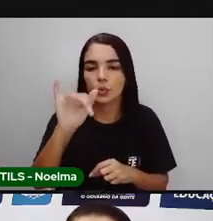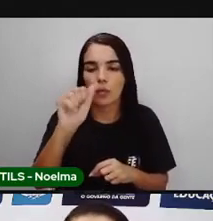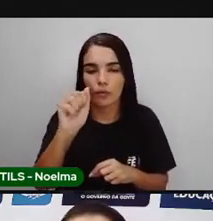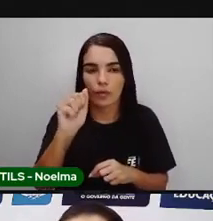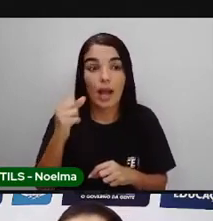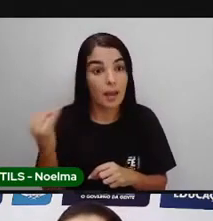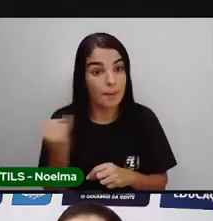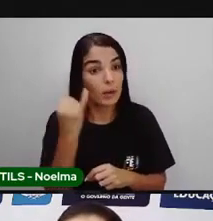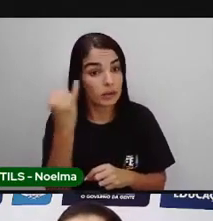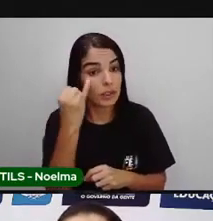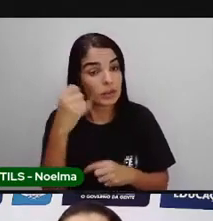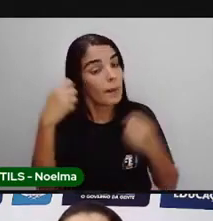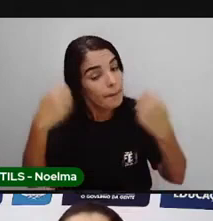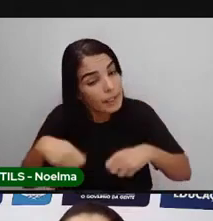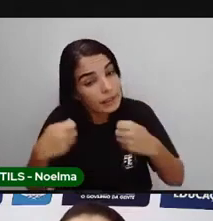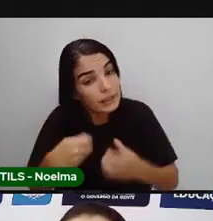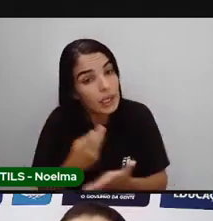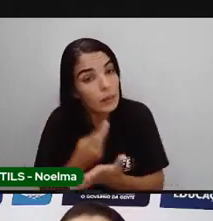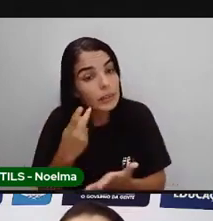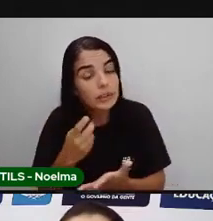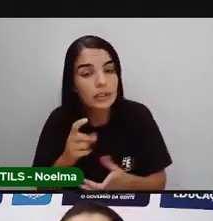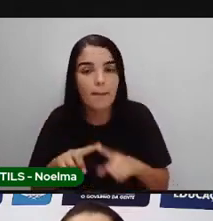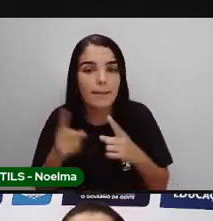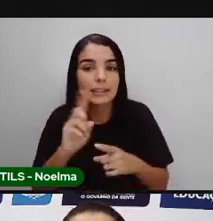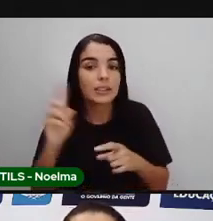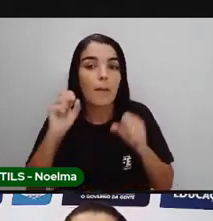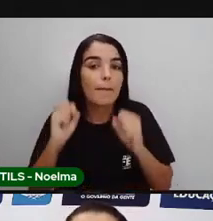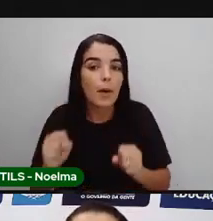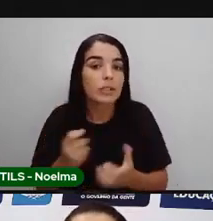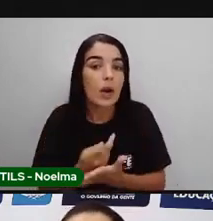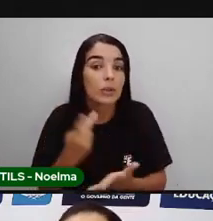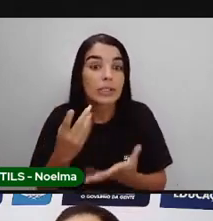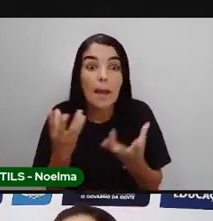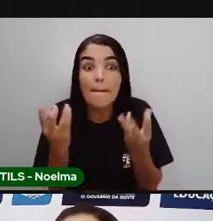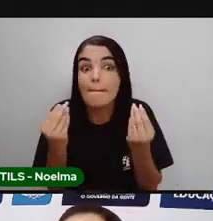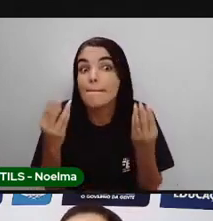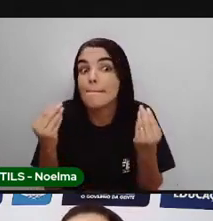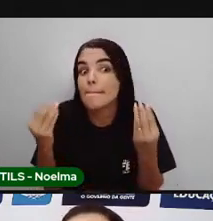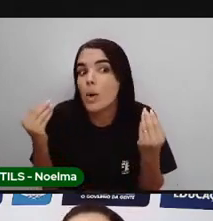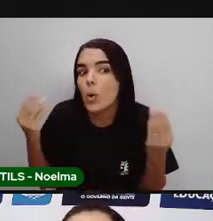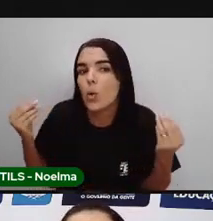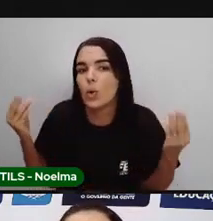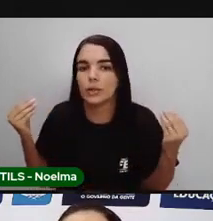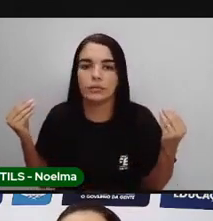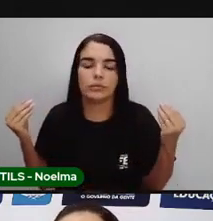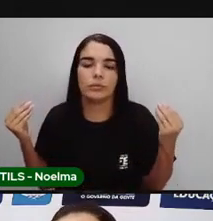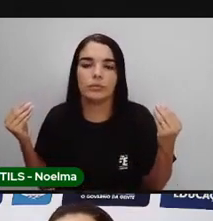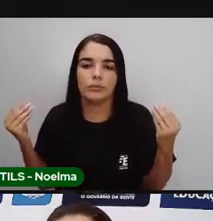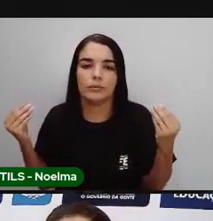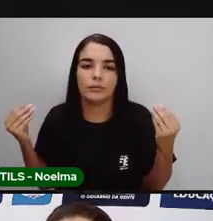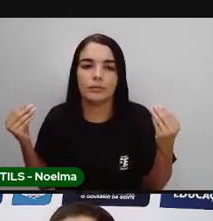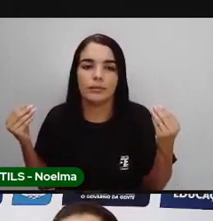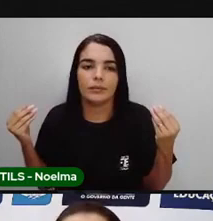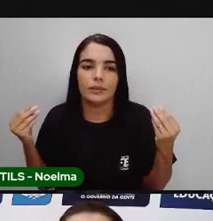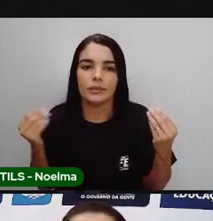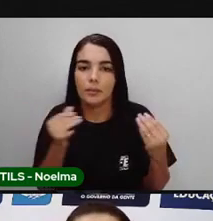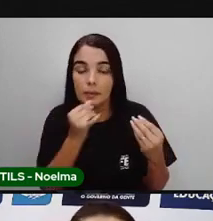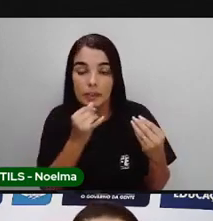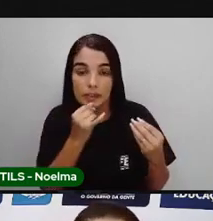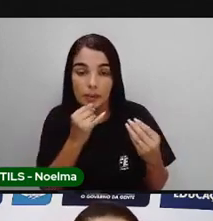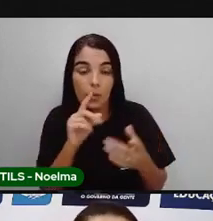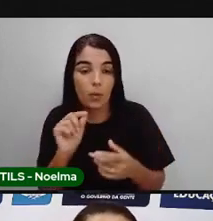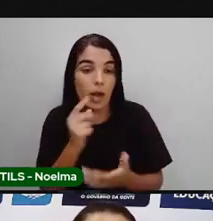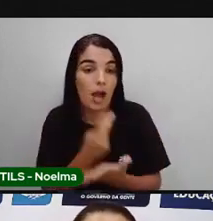que acontecer o efeito estufa. O que não pode acontecer é a intensificação desse efeito estufa. Como assim, bro? O